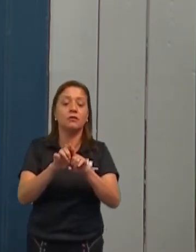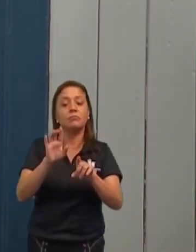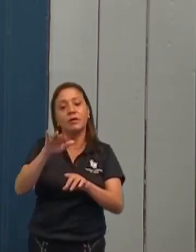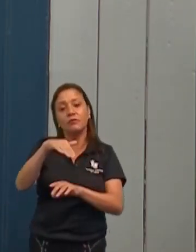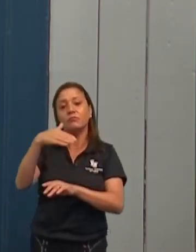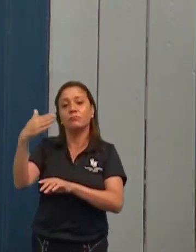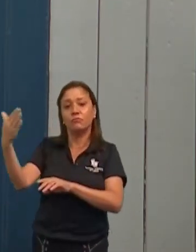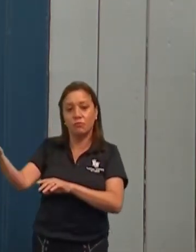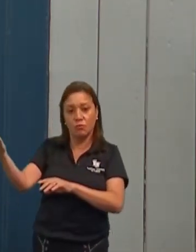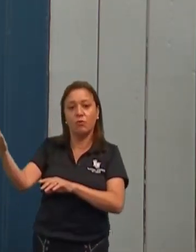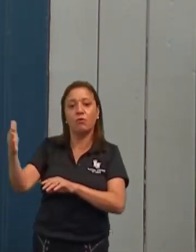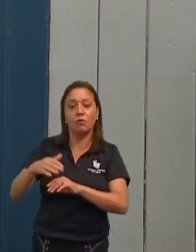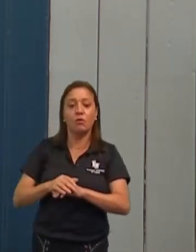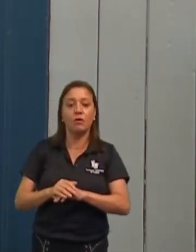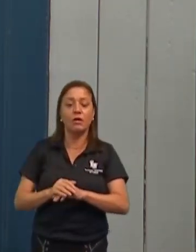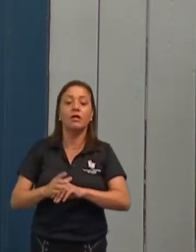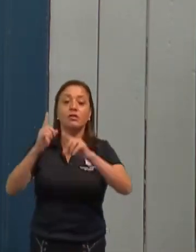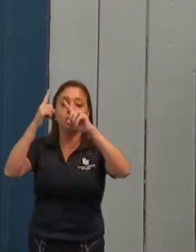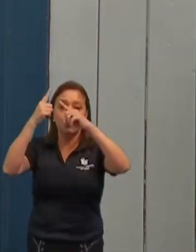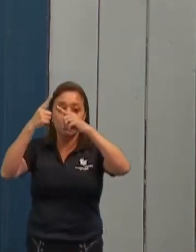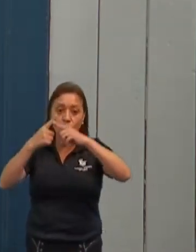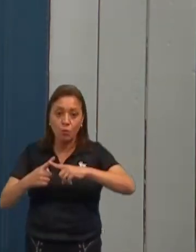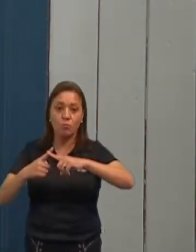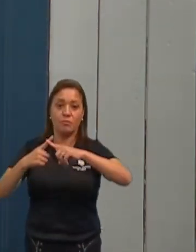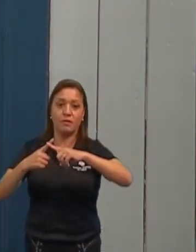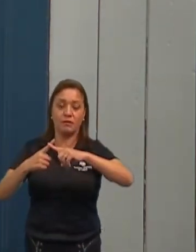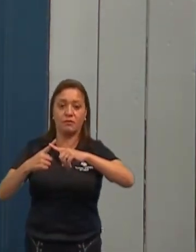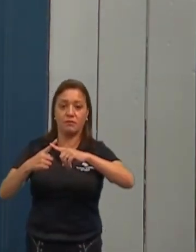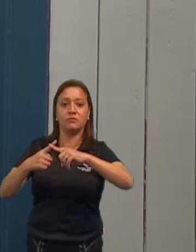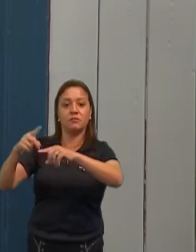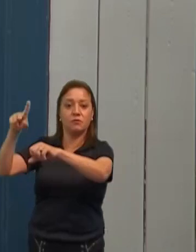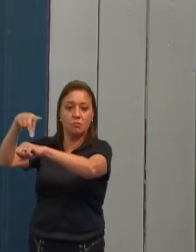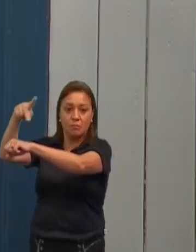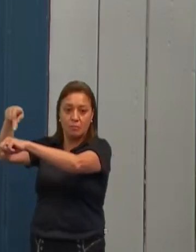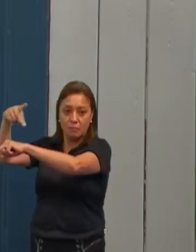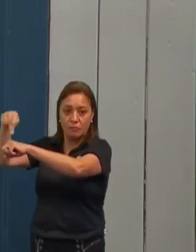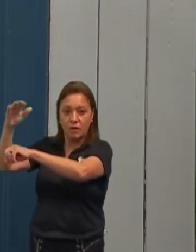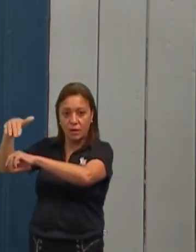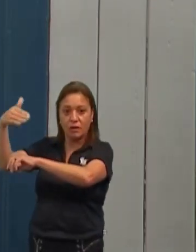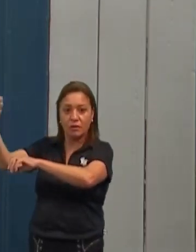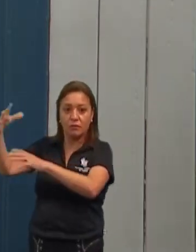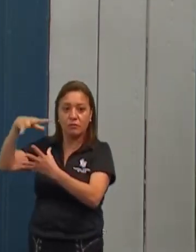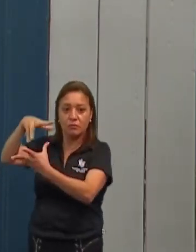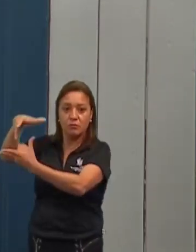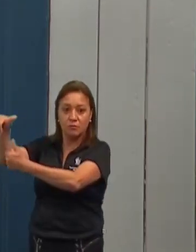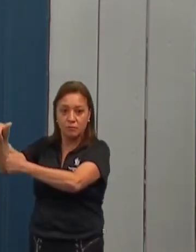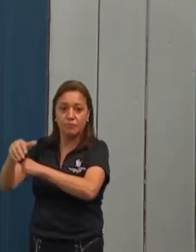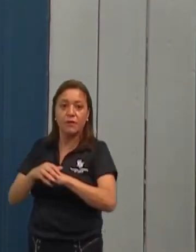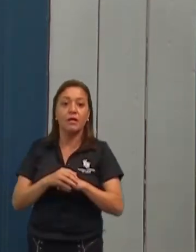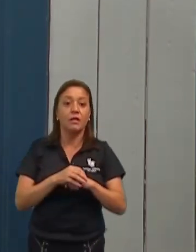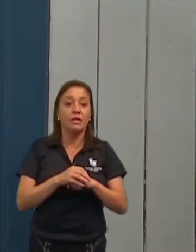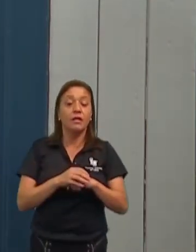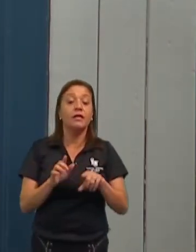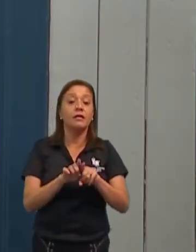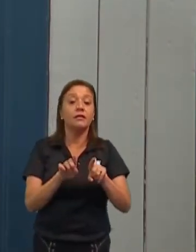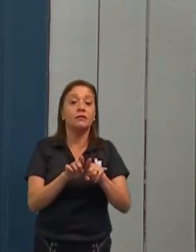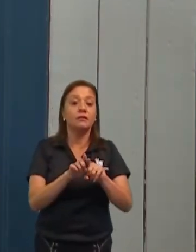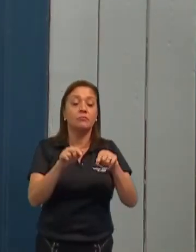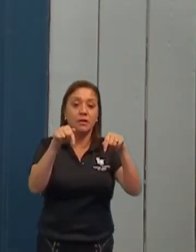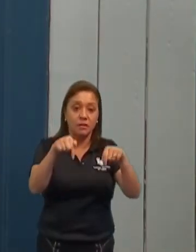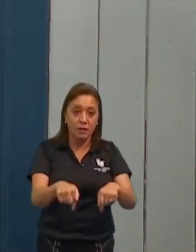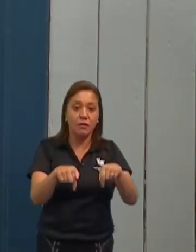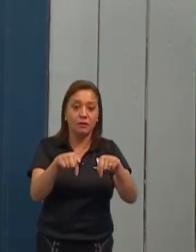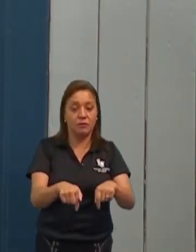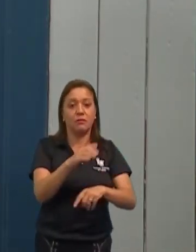em competição internacional oficial de tiro realizada, né, no território